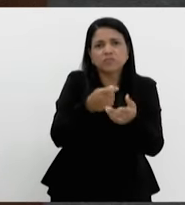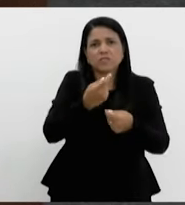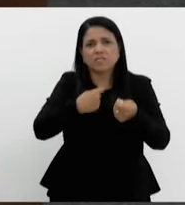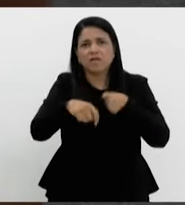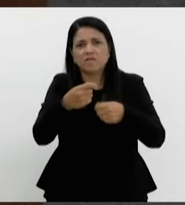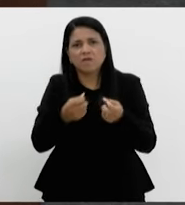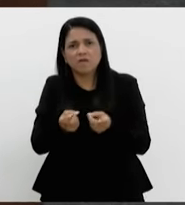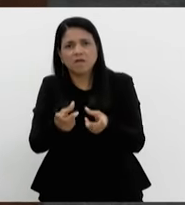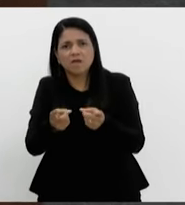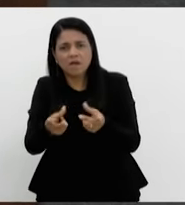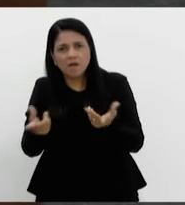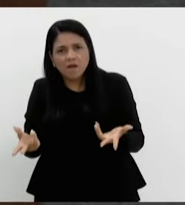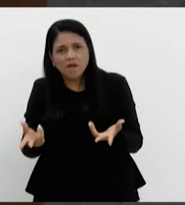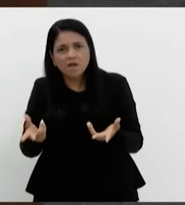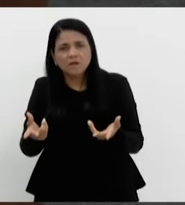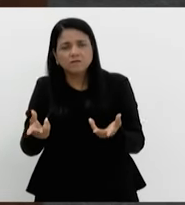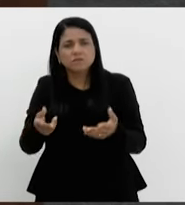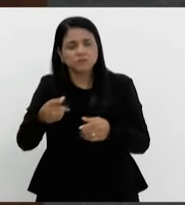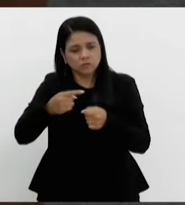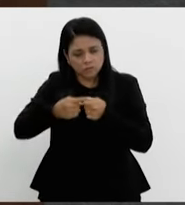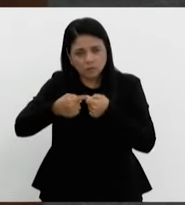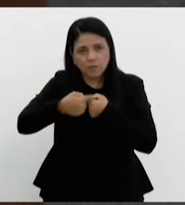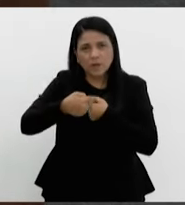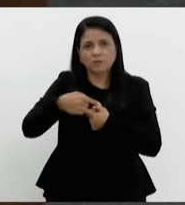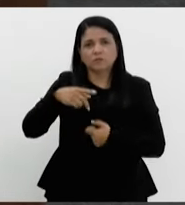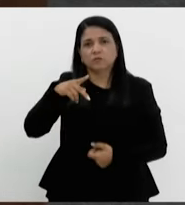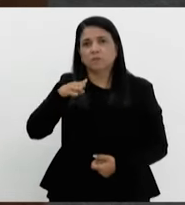bairro de Brás de Pina, ela